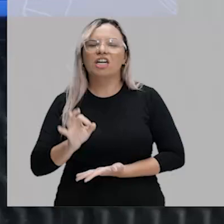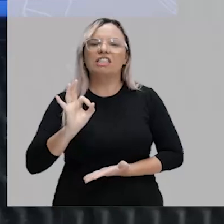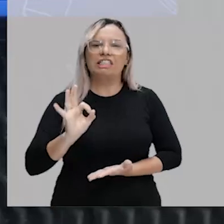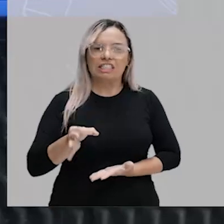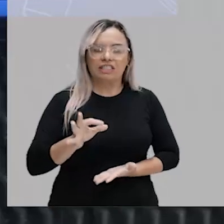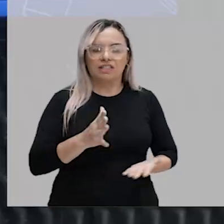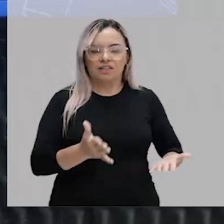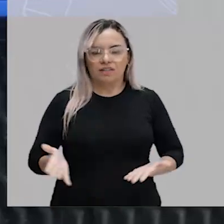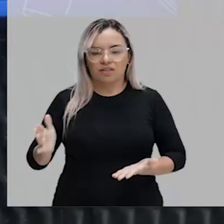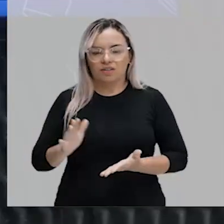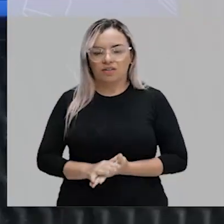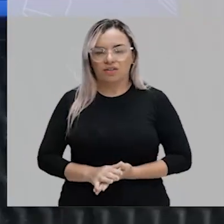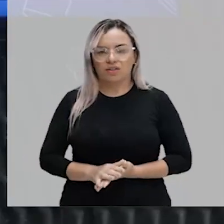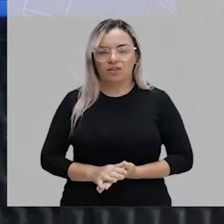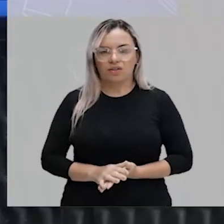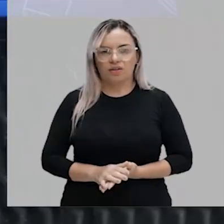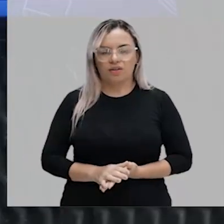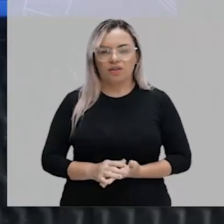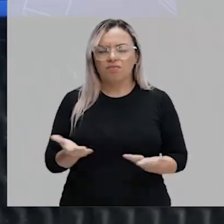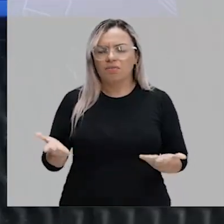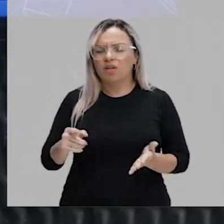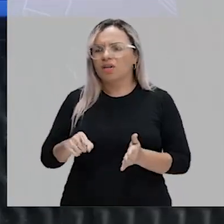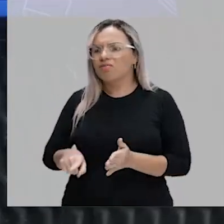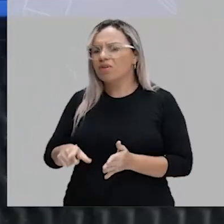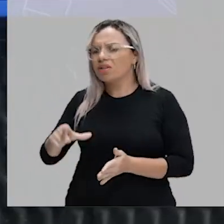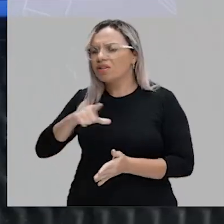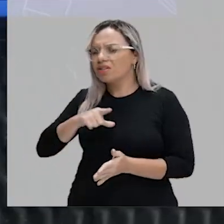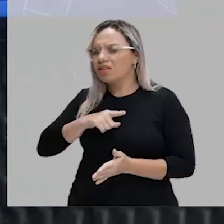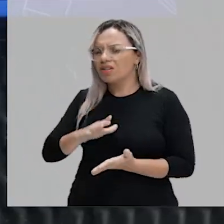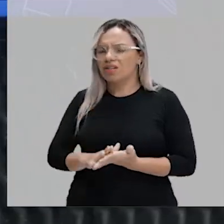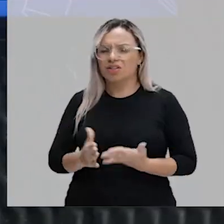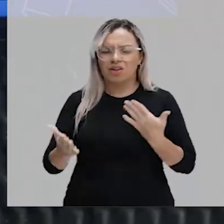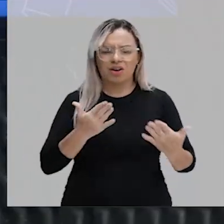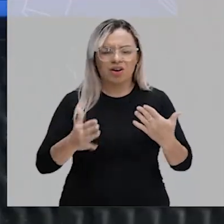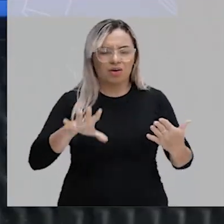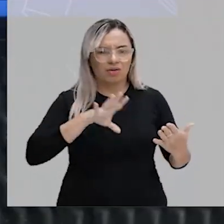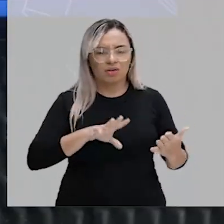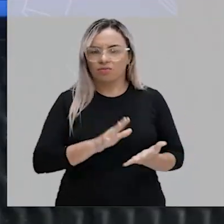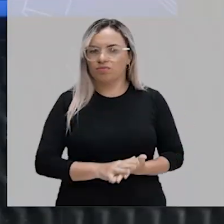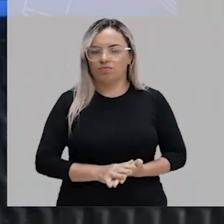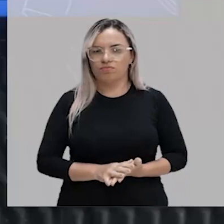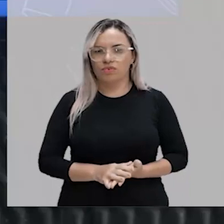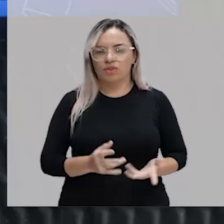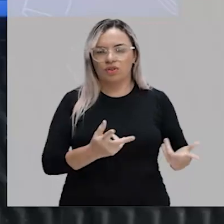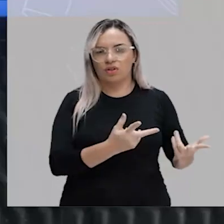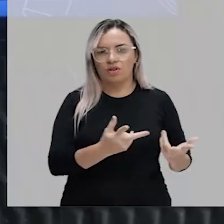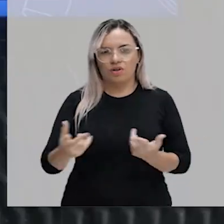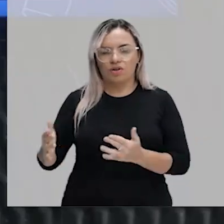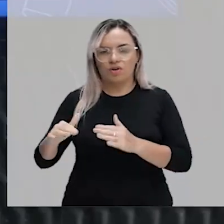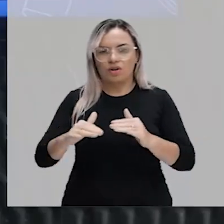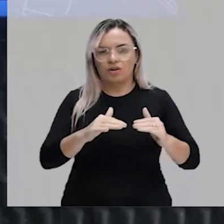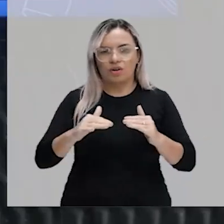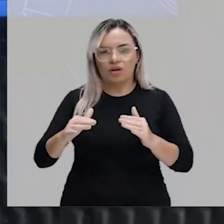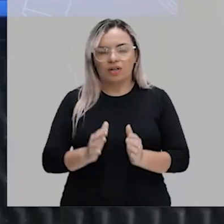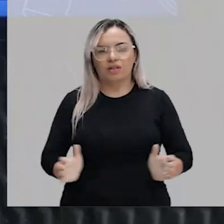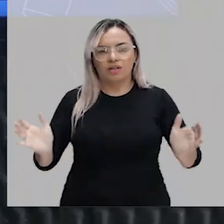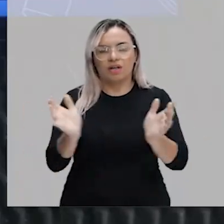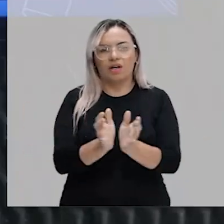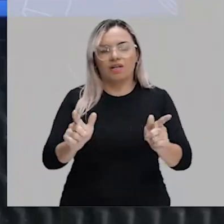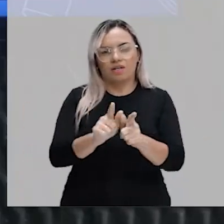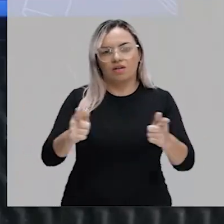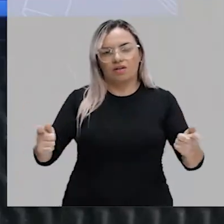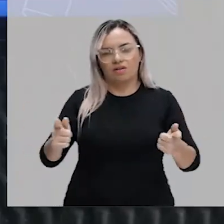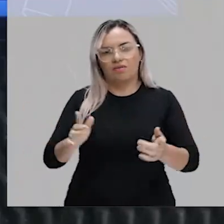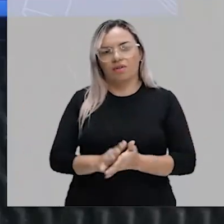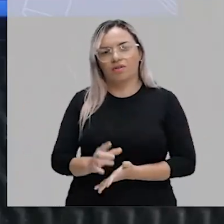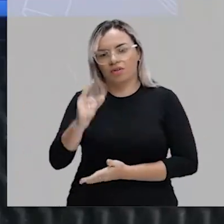portuguesa, são os mesmos pronomes, a mesma classificação pronominal do espanhol. Vamos